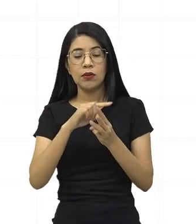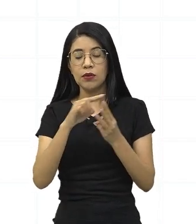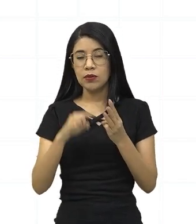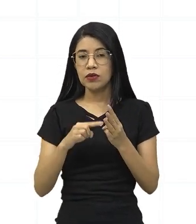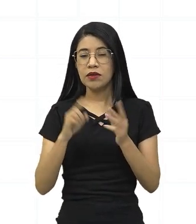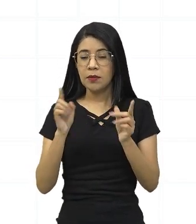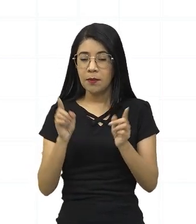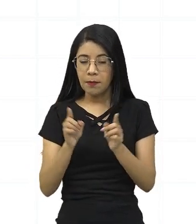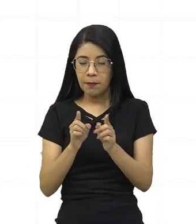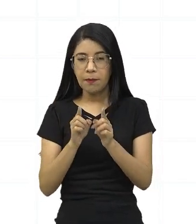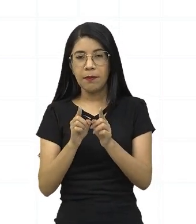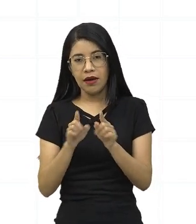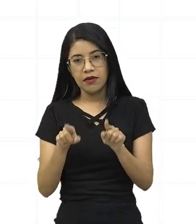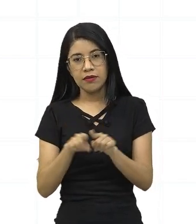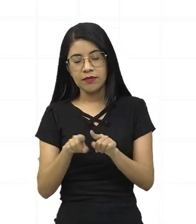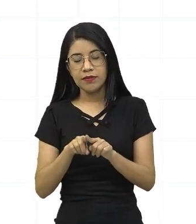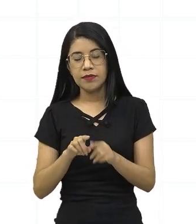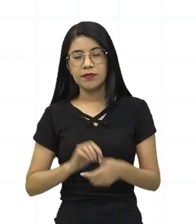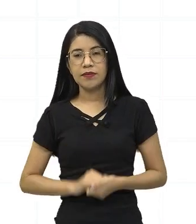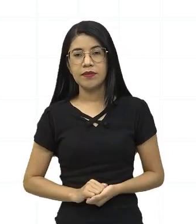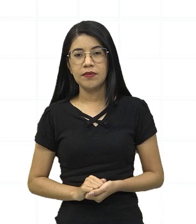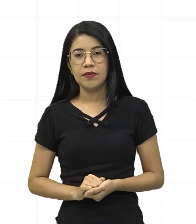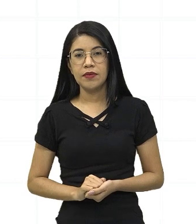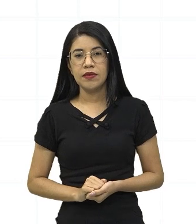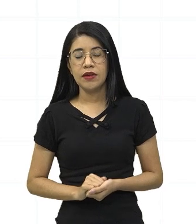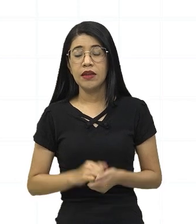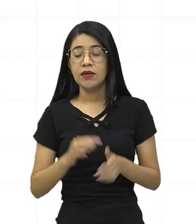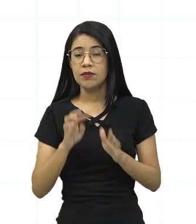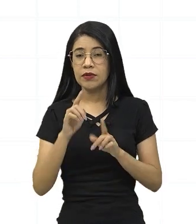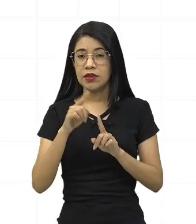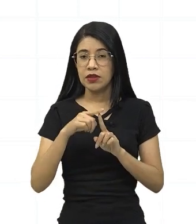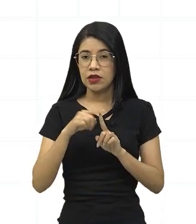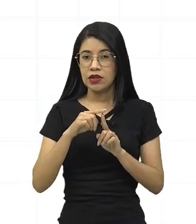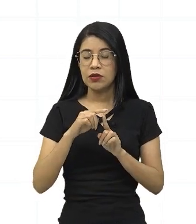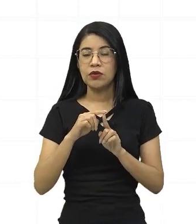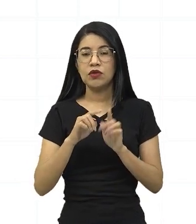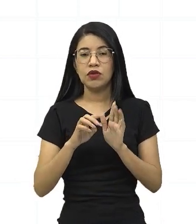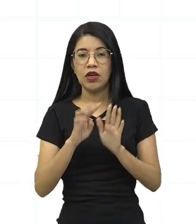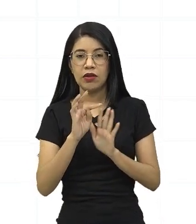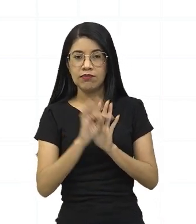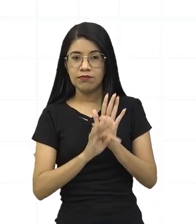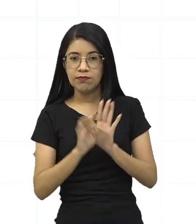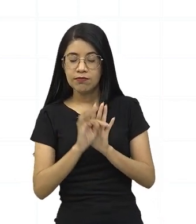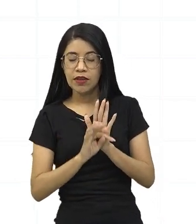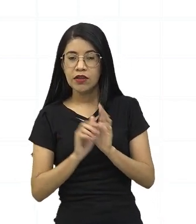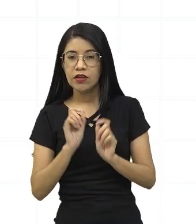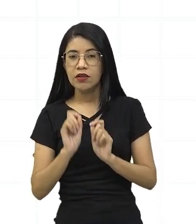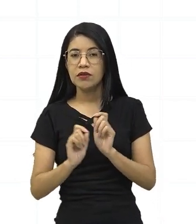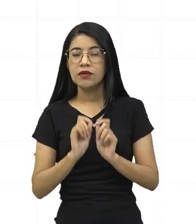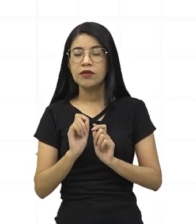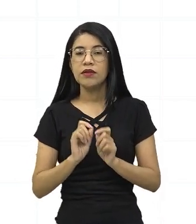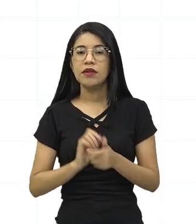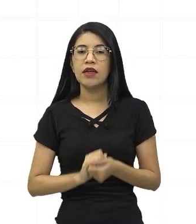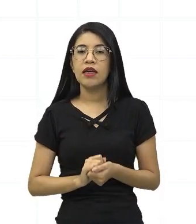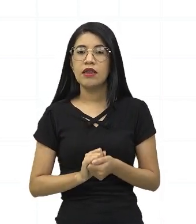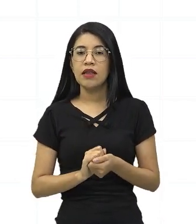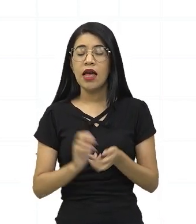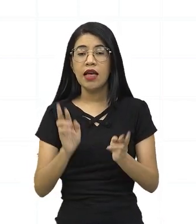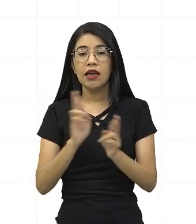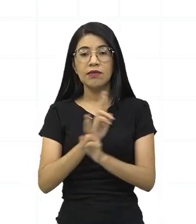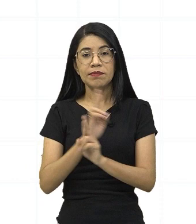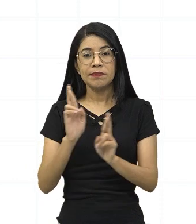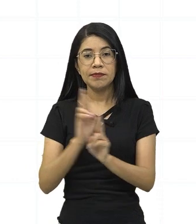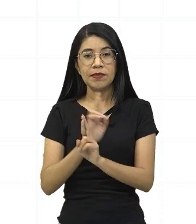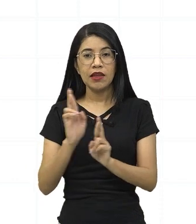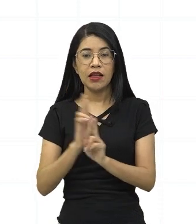nanoconto. Então, esse tipo de texto, né, essa produção, ela está sendo associada